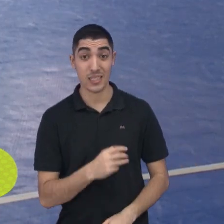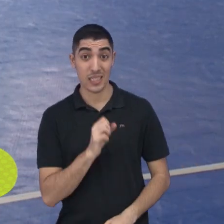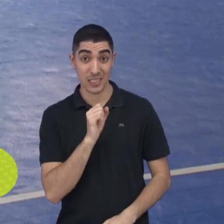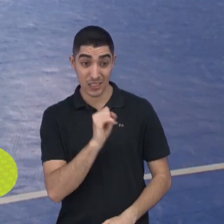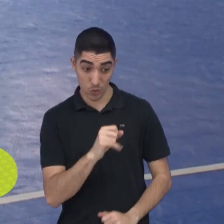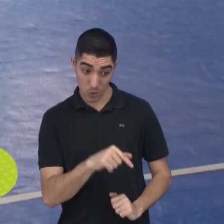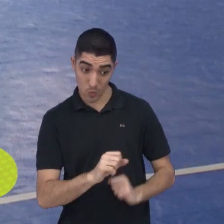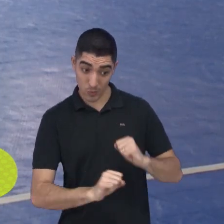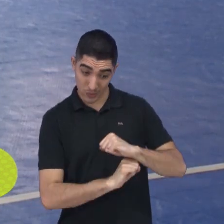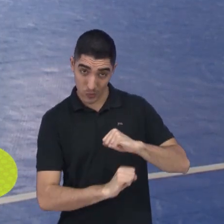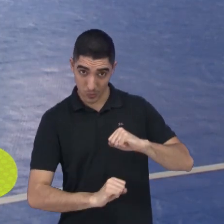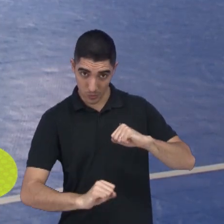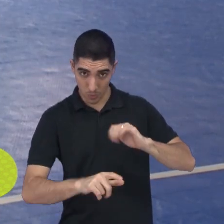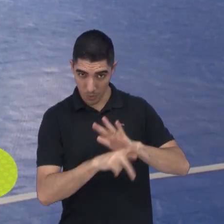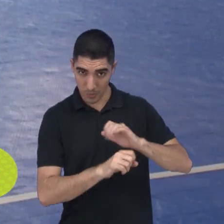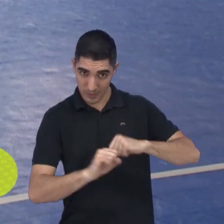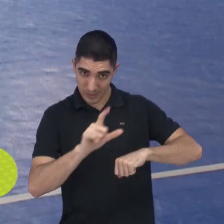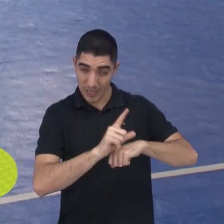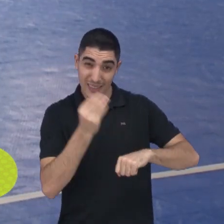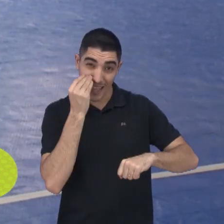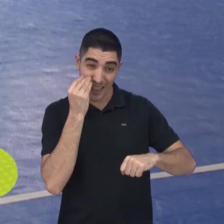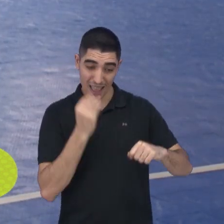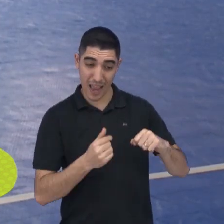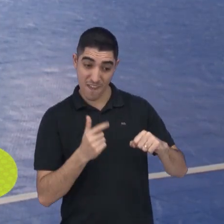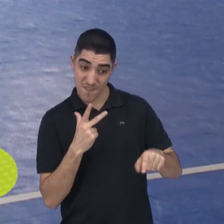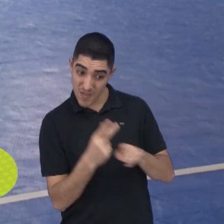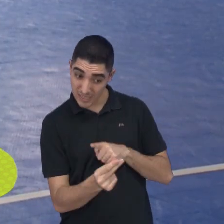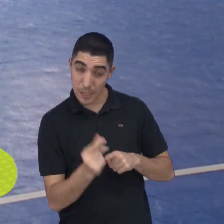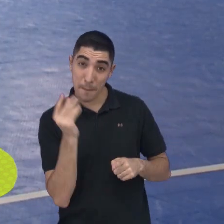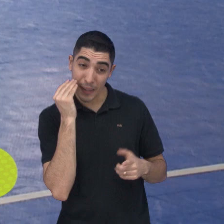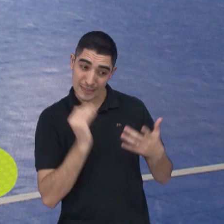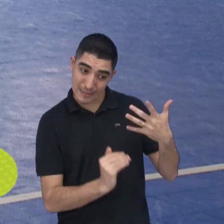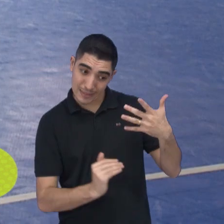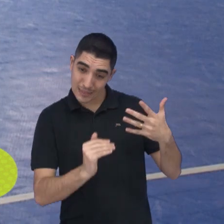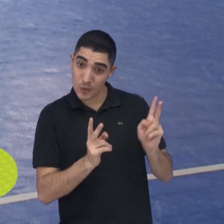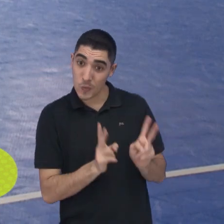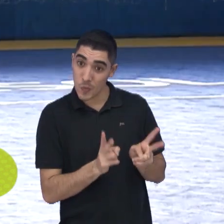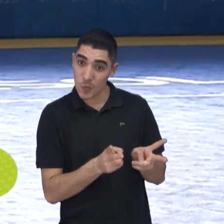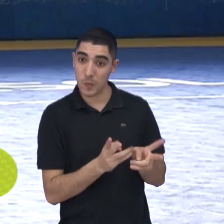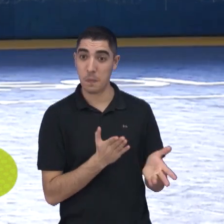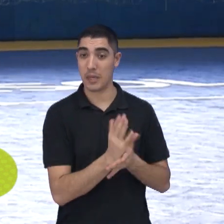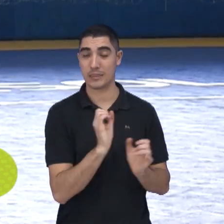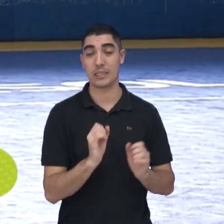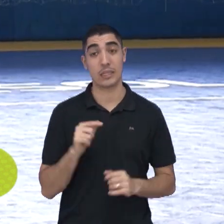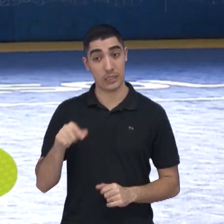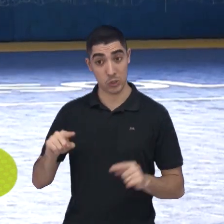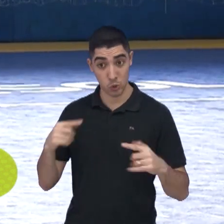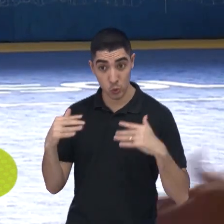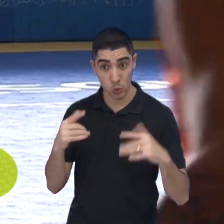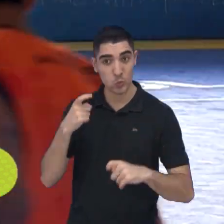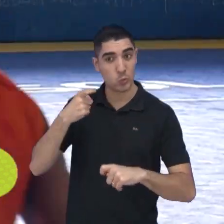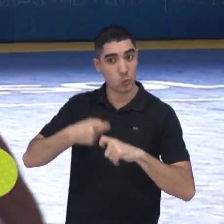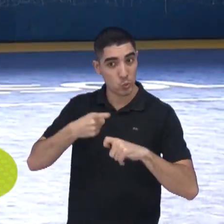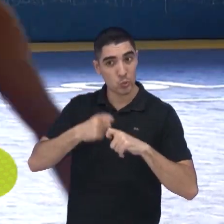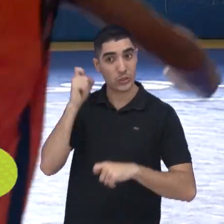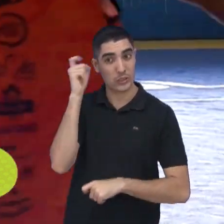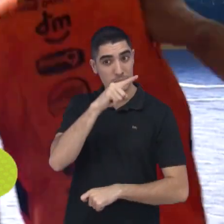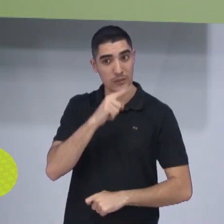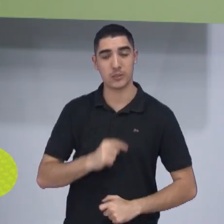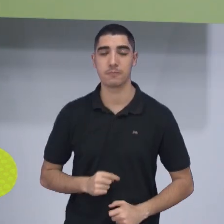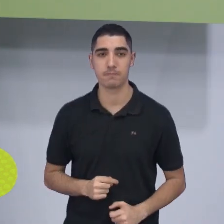para ficar entre os 16 que vão ao mata-mata. Ou seja, jogo importante e difícil para o São José devido às circunstâncias, né,